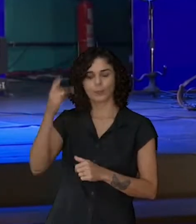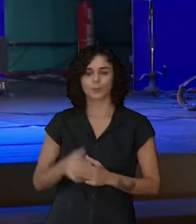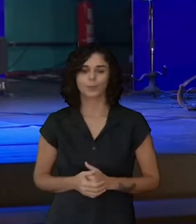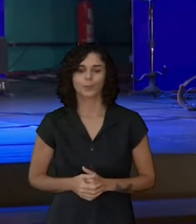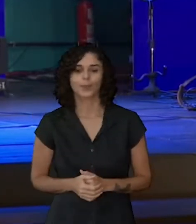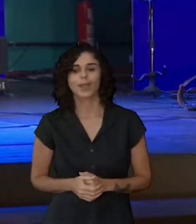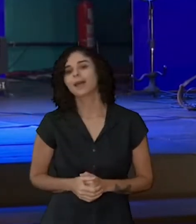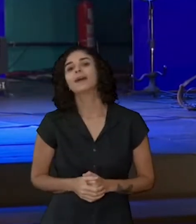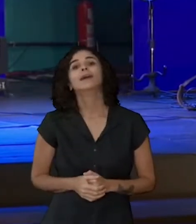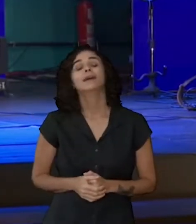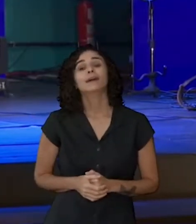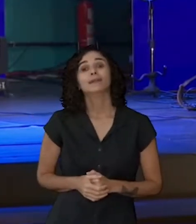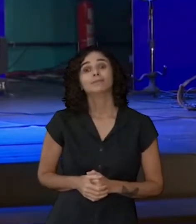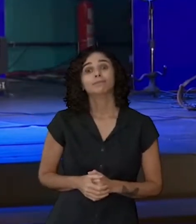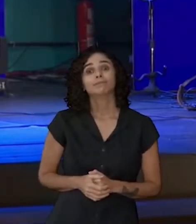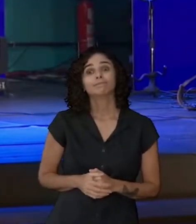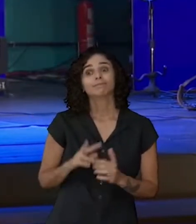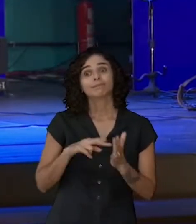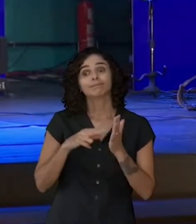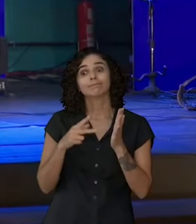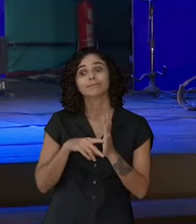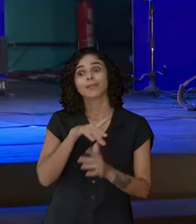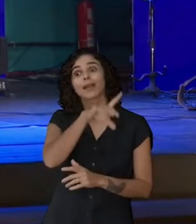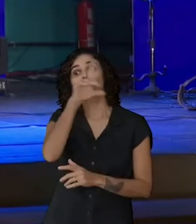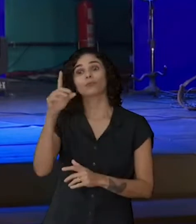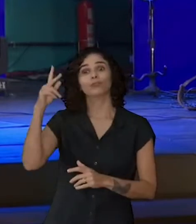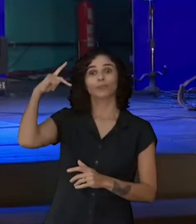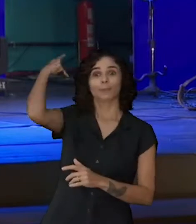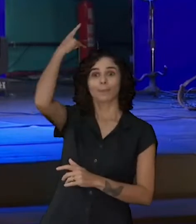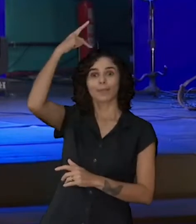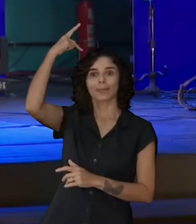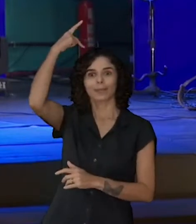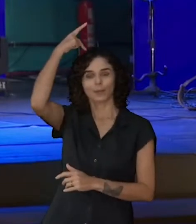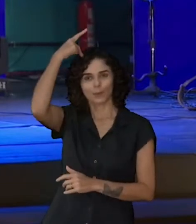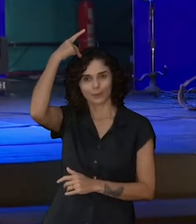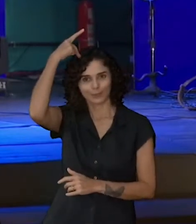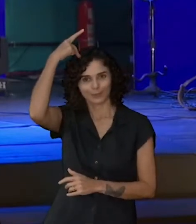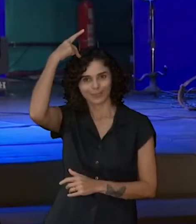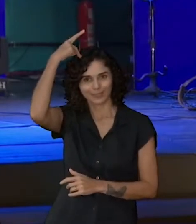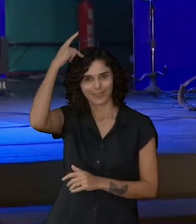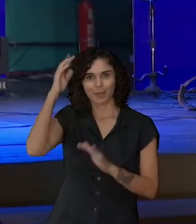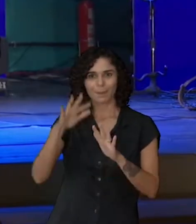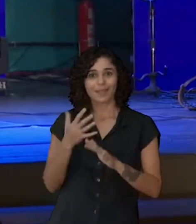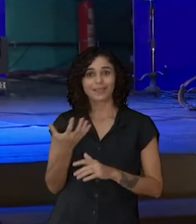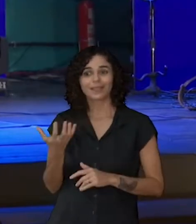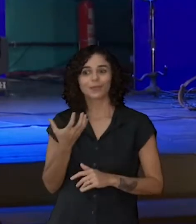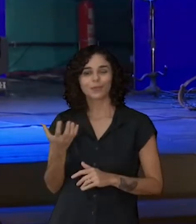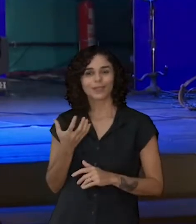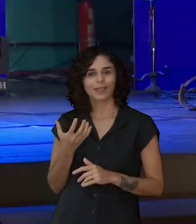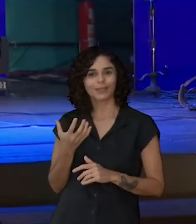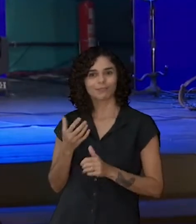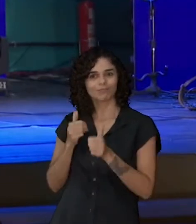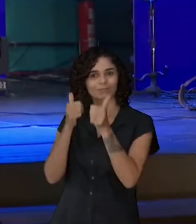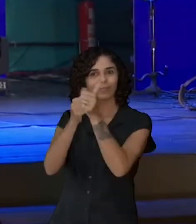Pentecostal é alusão ao dia de Pentecoste. Eu nunca quero ser pentecostal, eu quero ser espiritual. Eu quero viver conduzido pelo